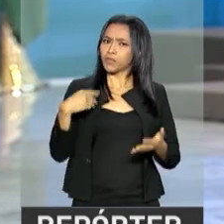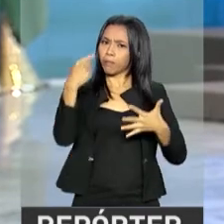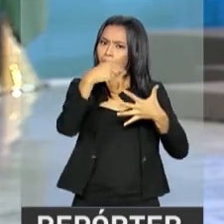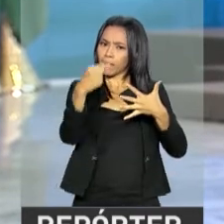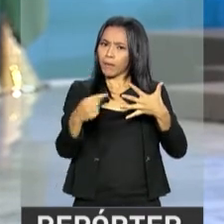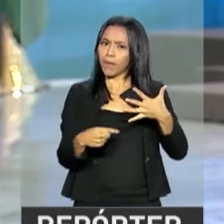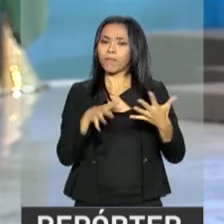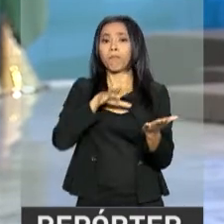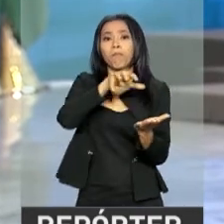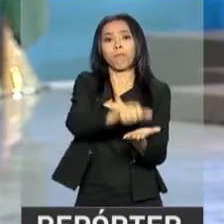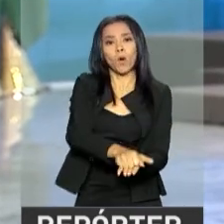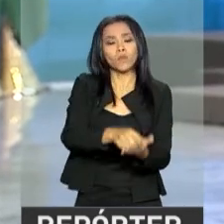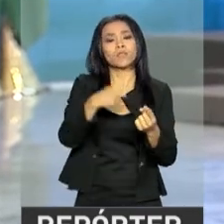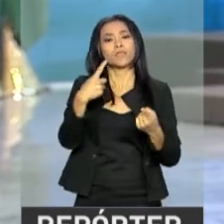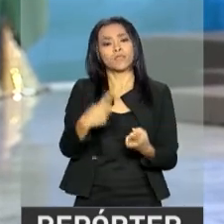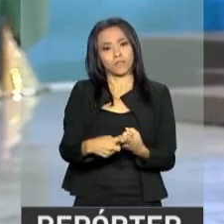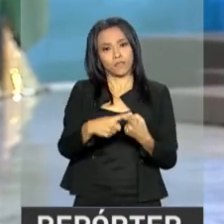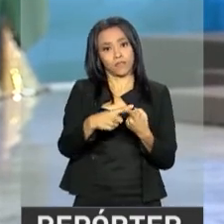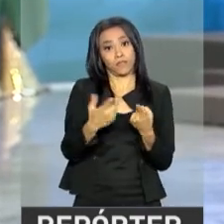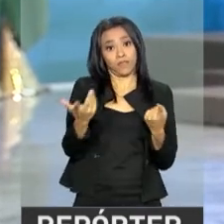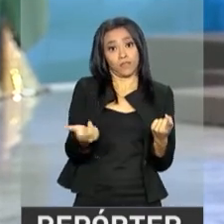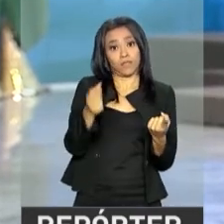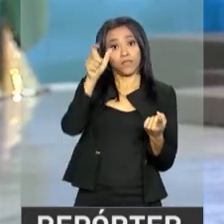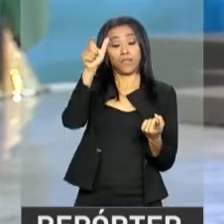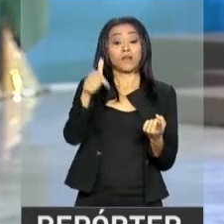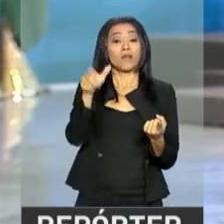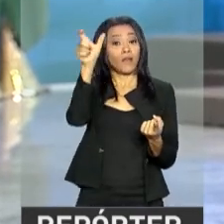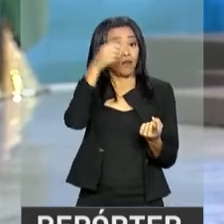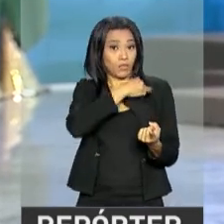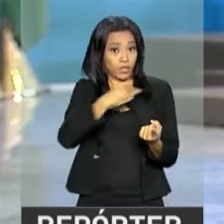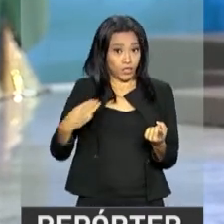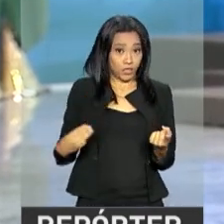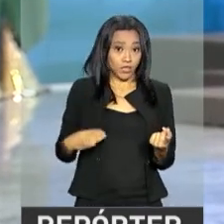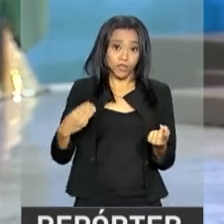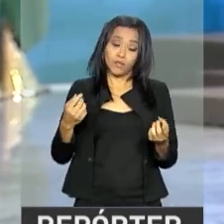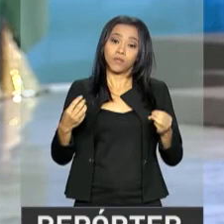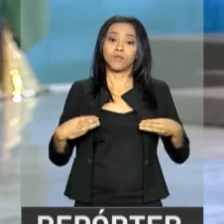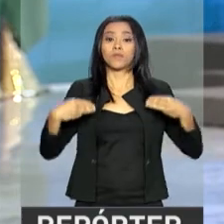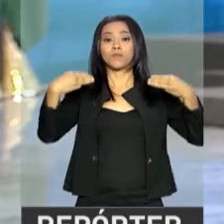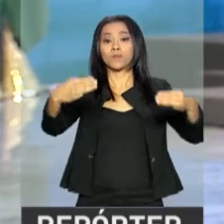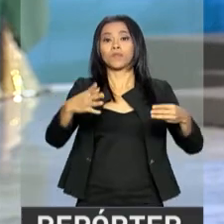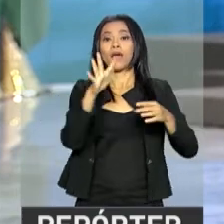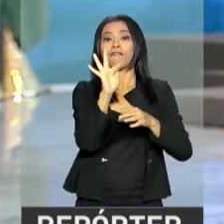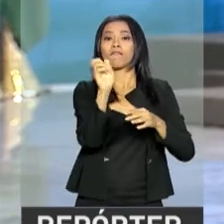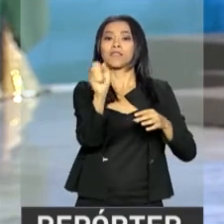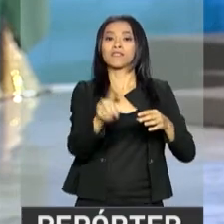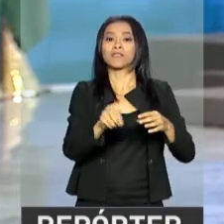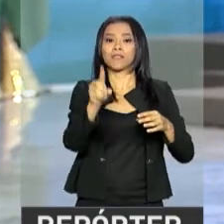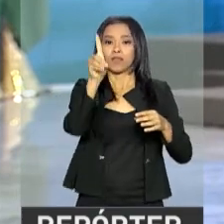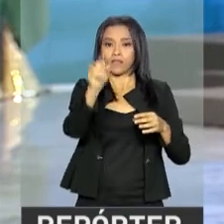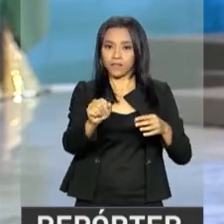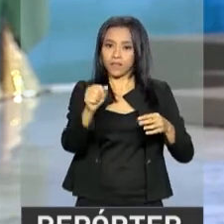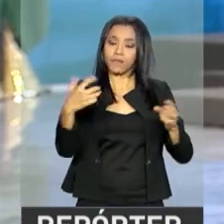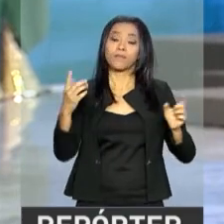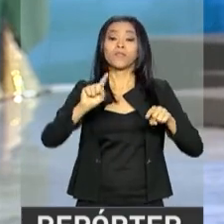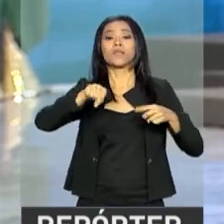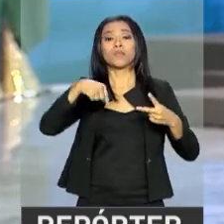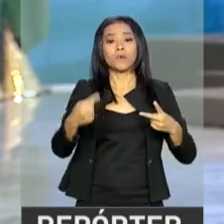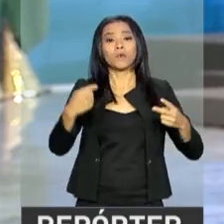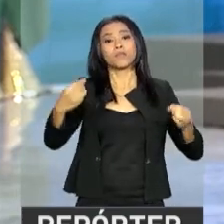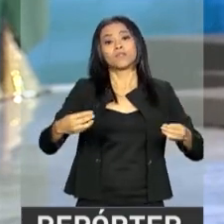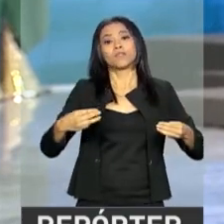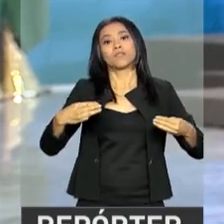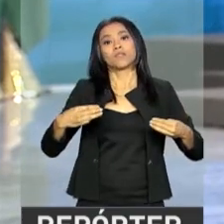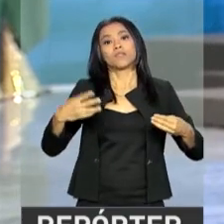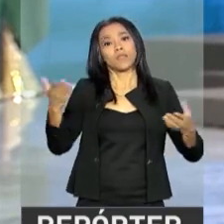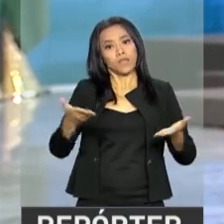entre eles eduardo eduardo guardiã que assumir o ministério da fazenda e esteves colnago que passa